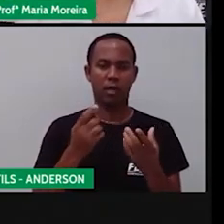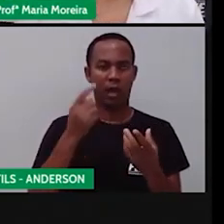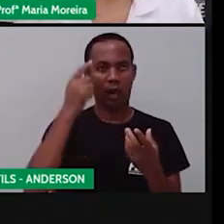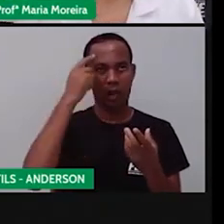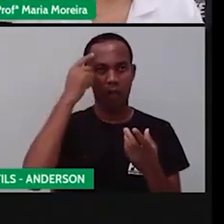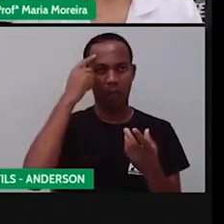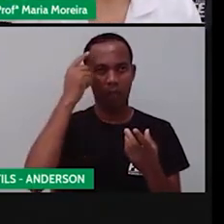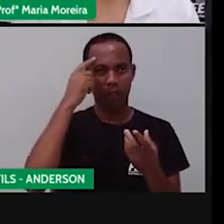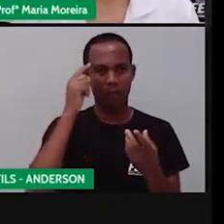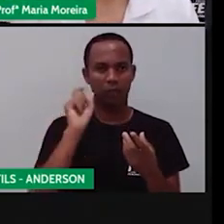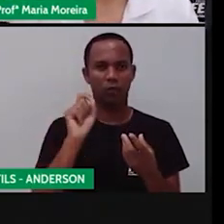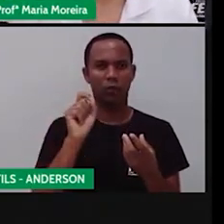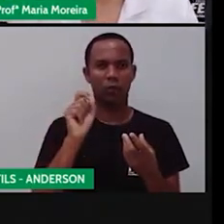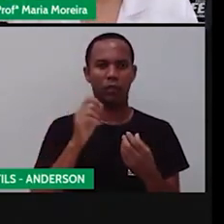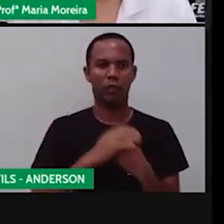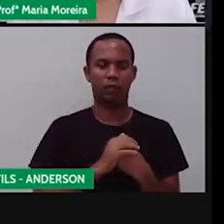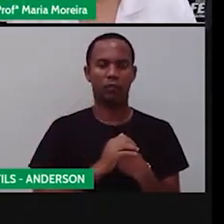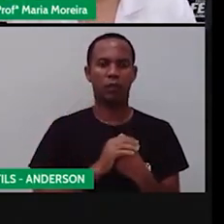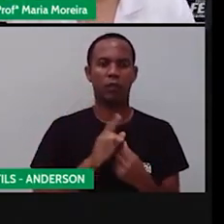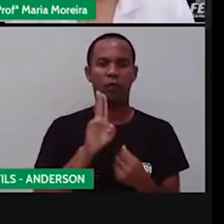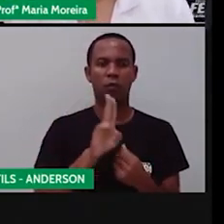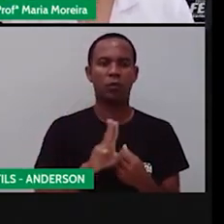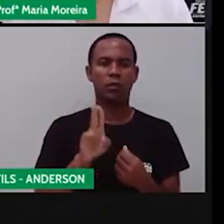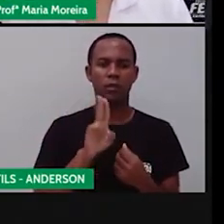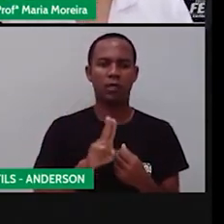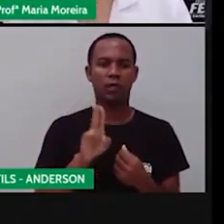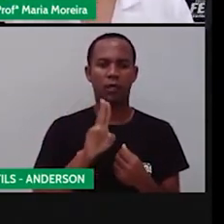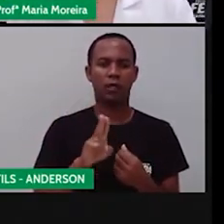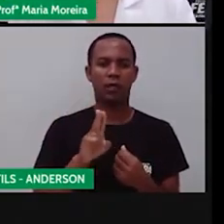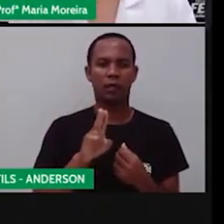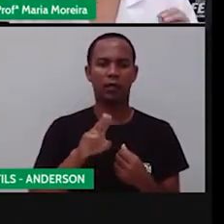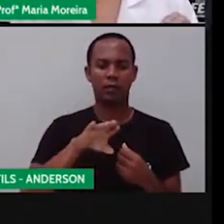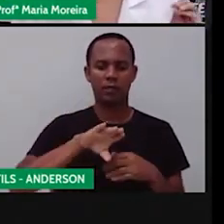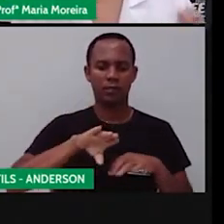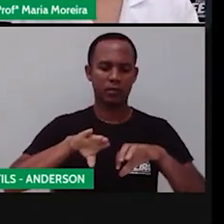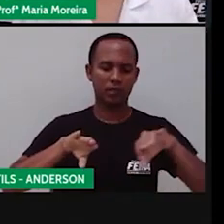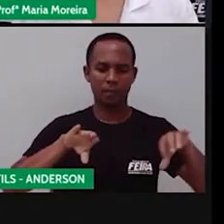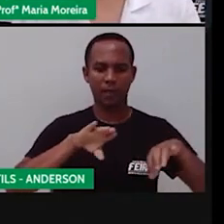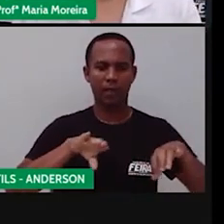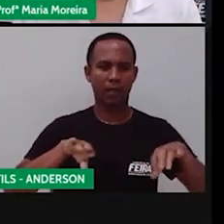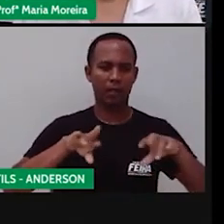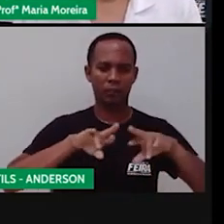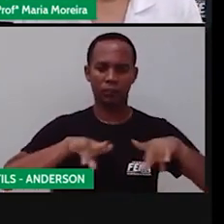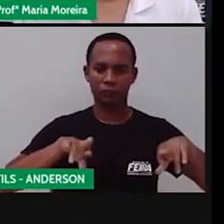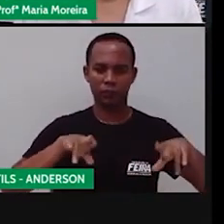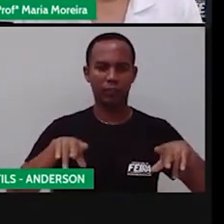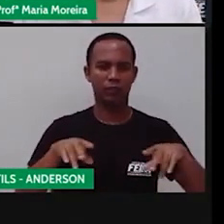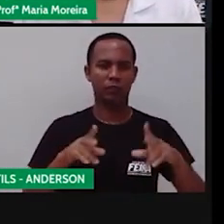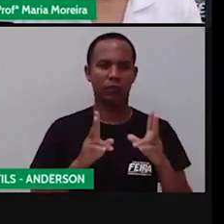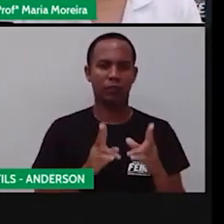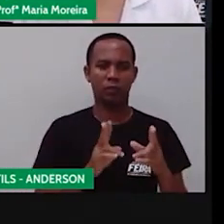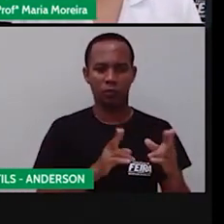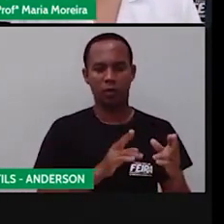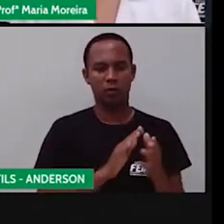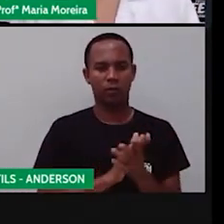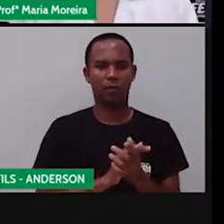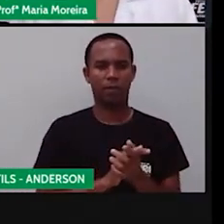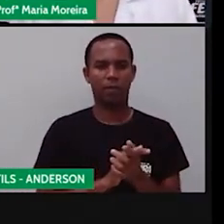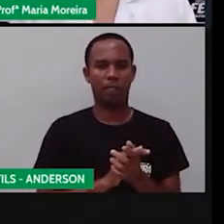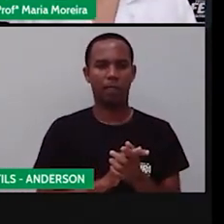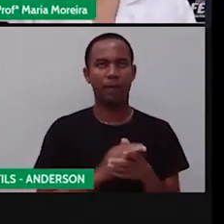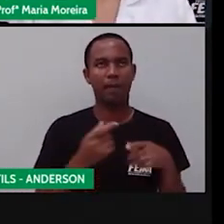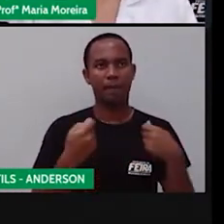na cabecinha de vocês, é que ela é usada o quê? Para separar elementos dentro da mesma frase.